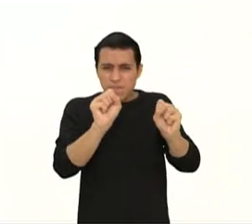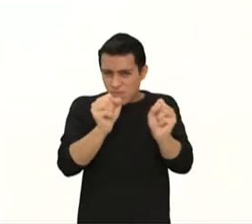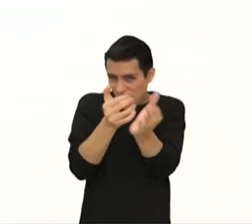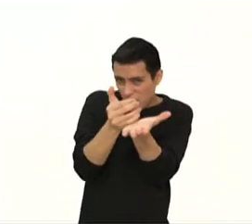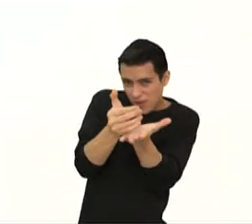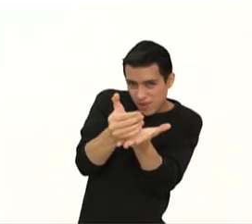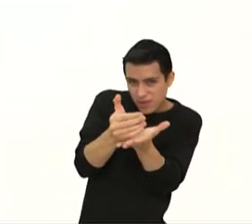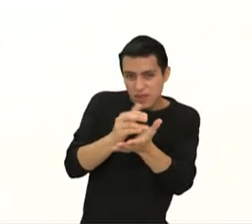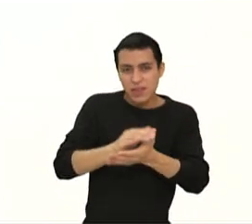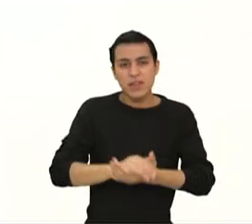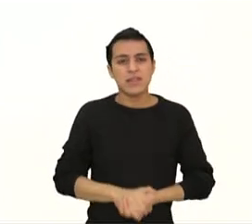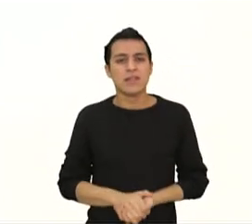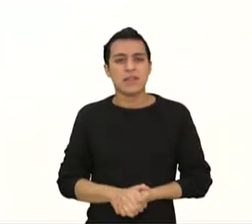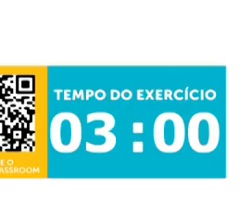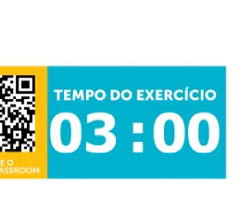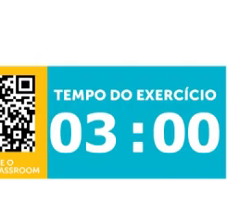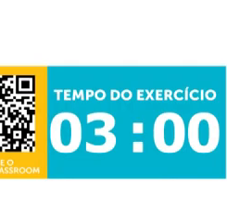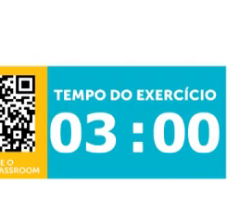começar.